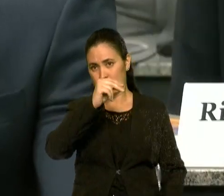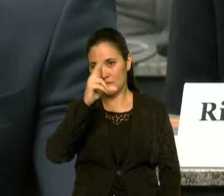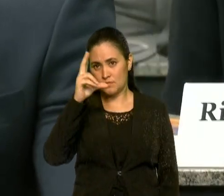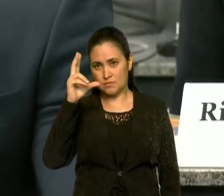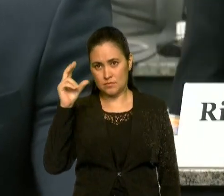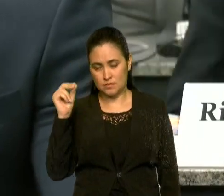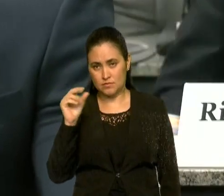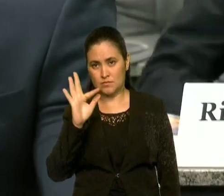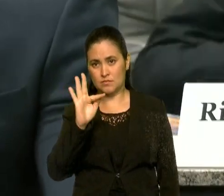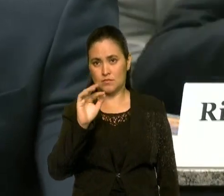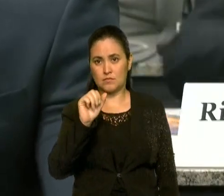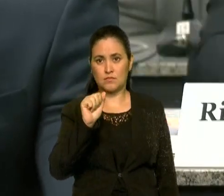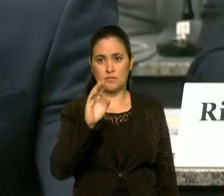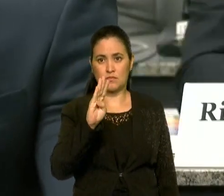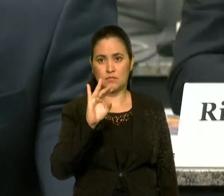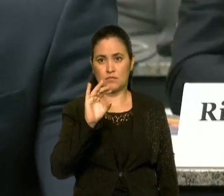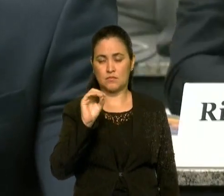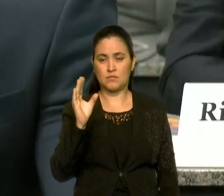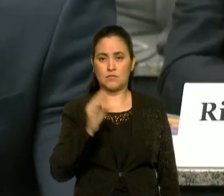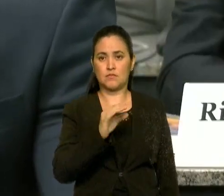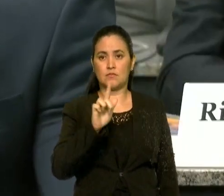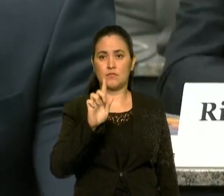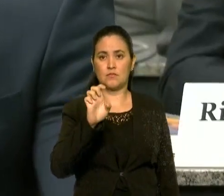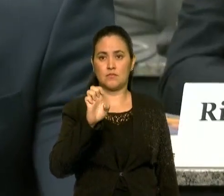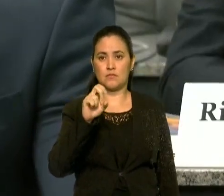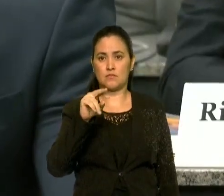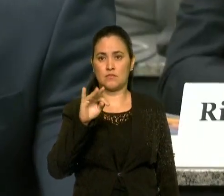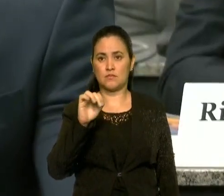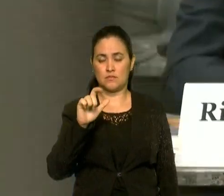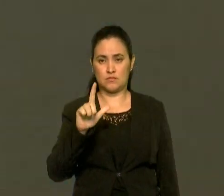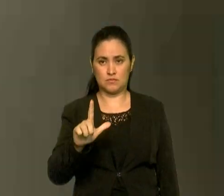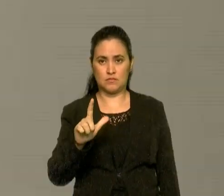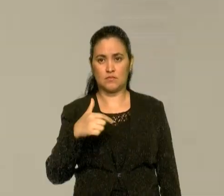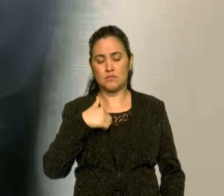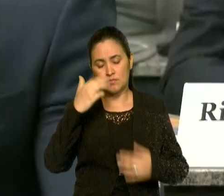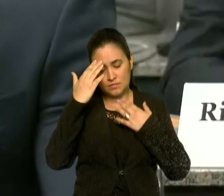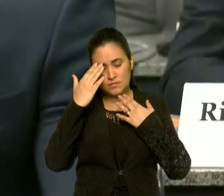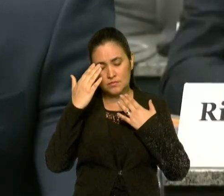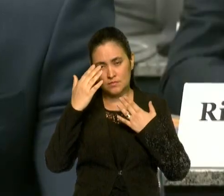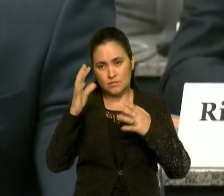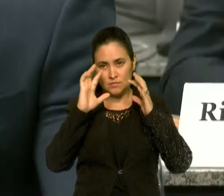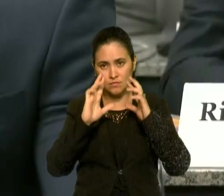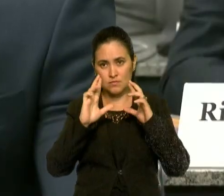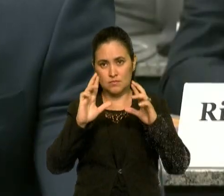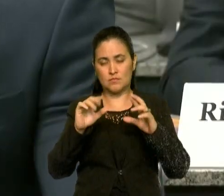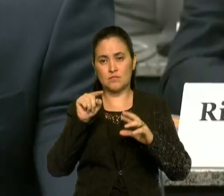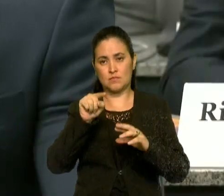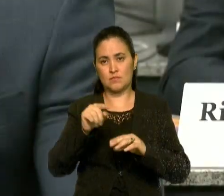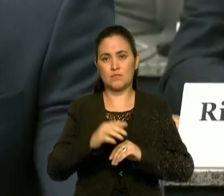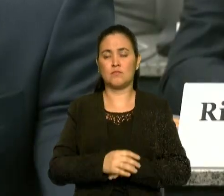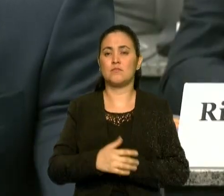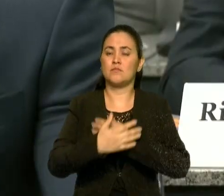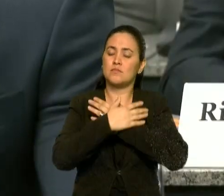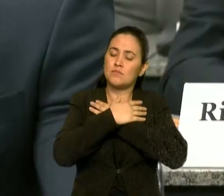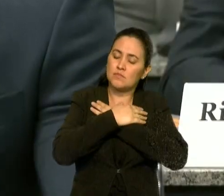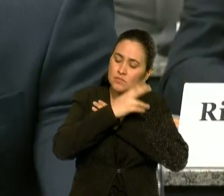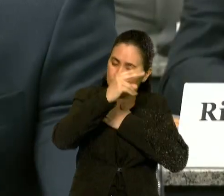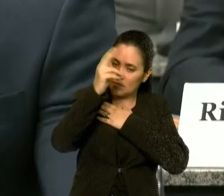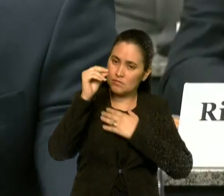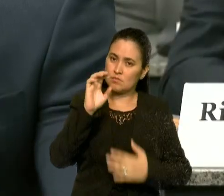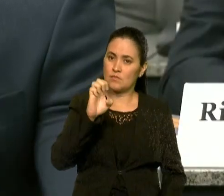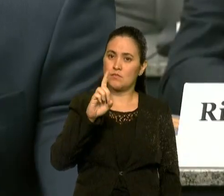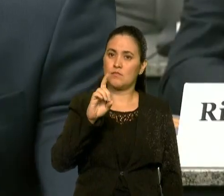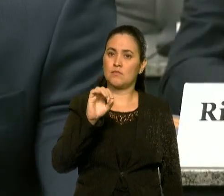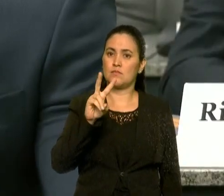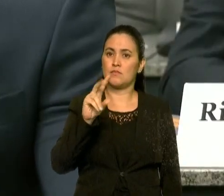prefeito Fábio Gentil, da qual eu gosto de muita admiração e de muito respeito por Vossa Excelência. Trago um abraço do prefeito Edvan Brandão de Bacabá, meu pai, para o